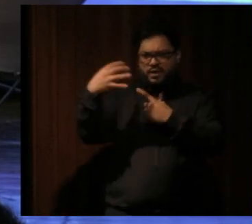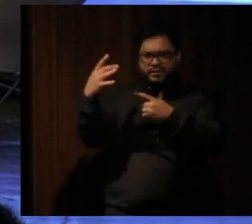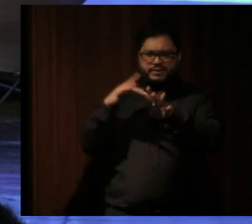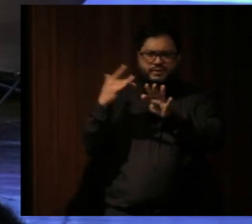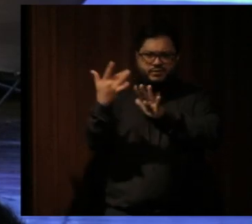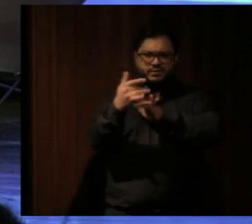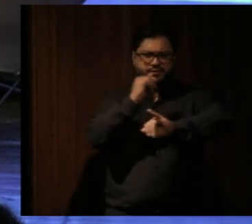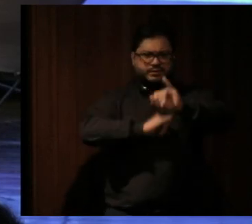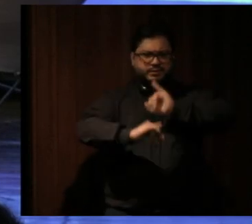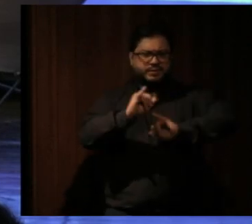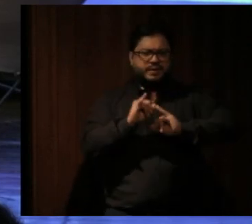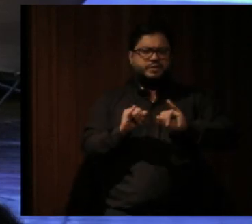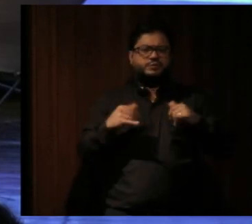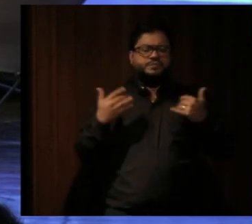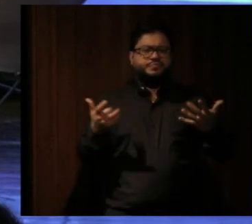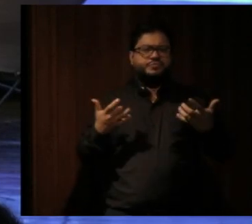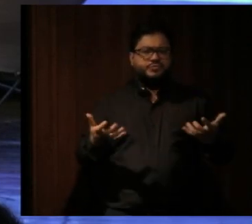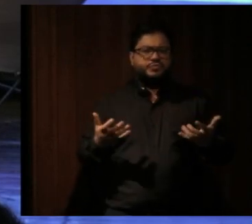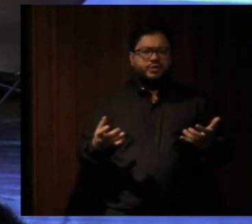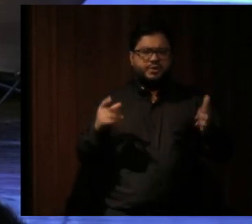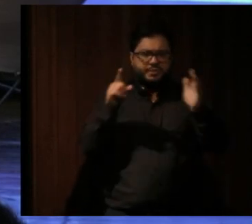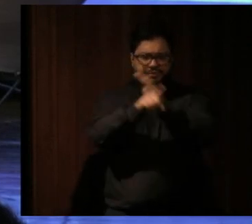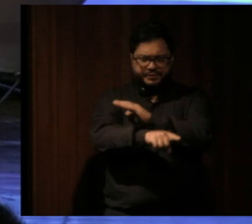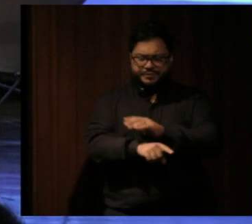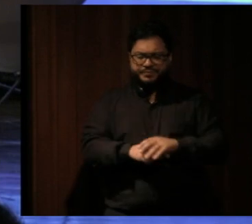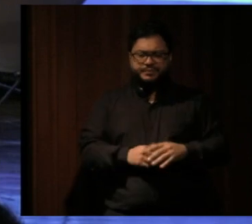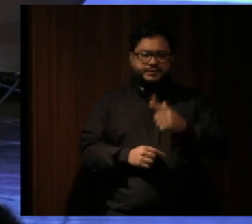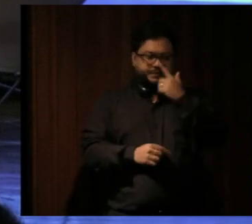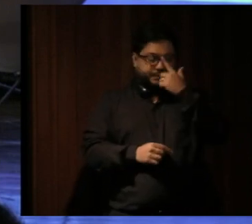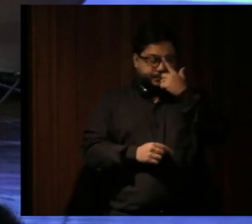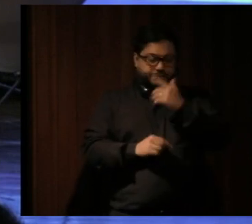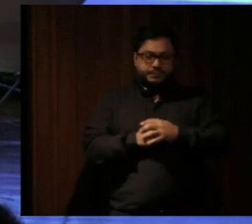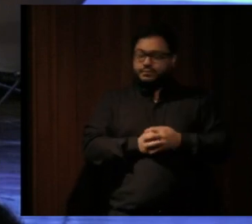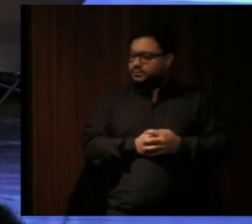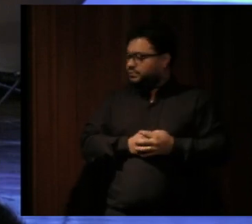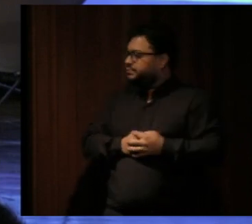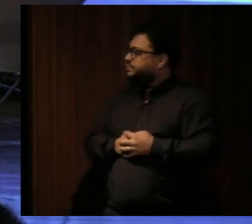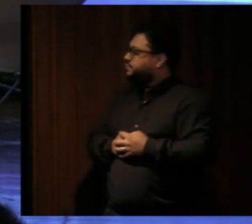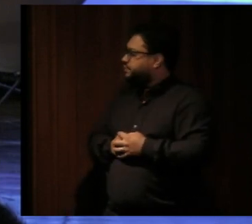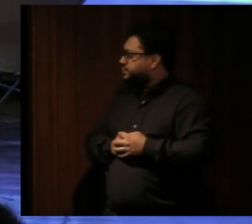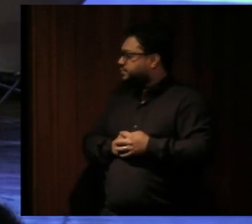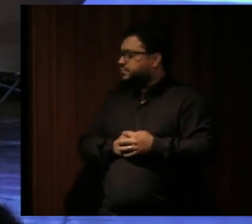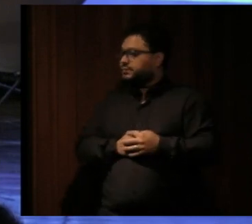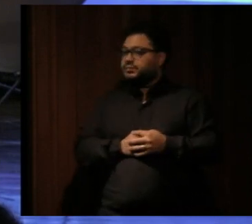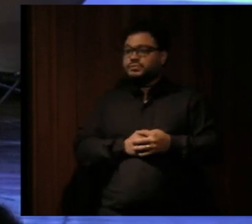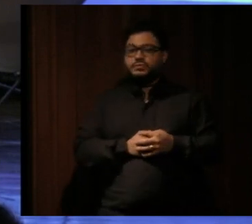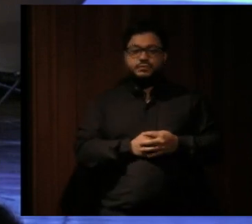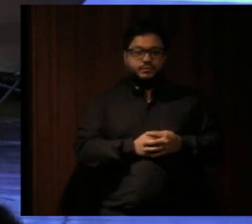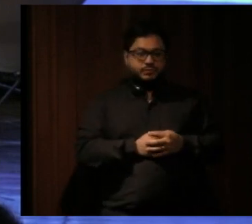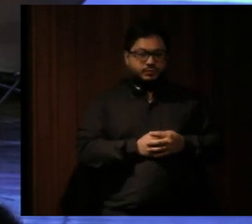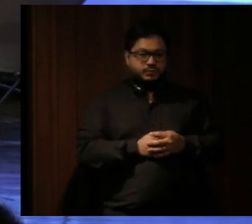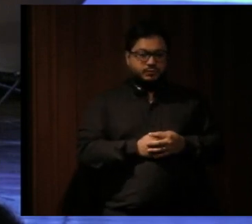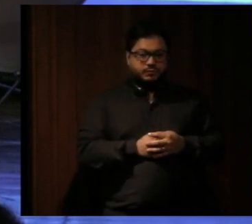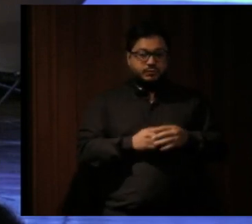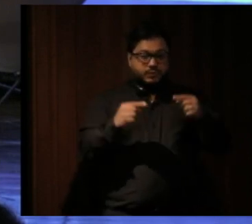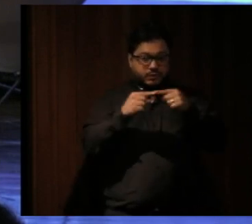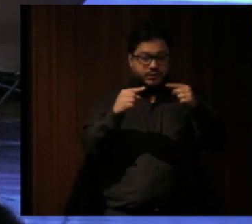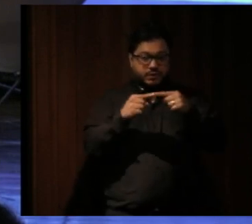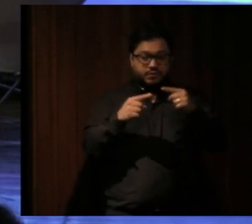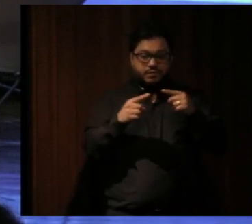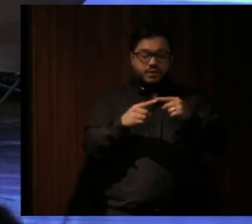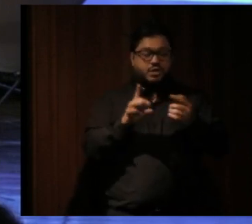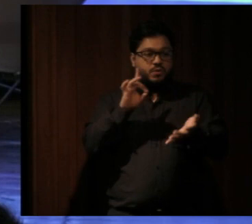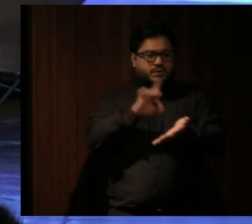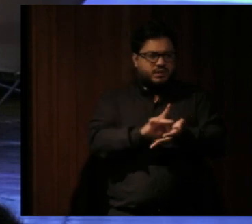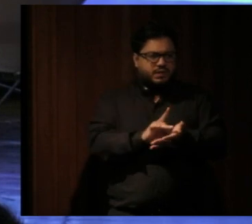sociais da internet então eu queria trazer uma pergunta aqui né que chegou que é o seguinte que tem tem a ver com isso com essa